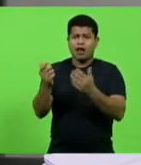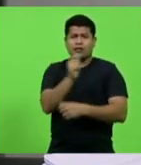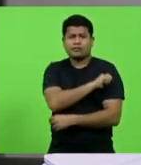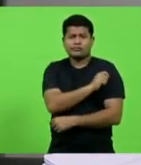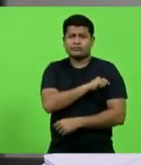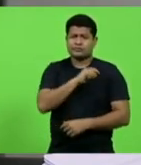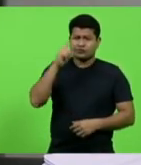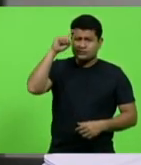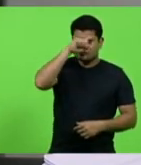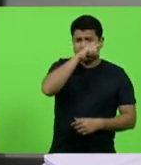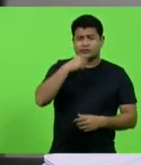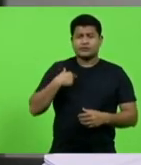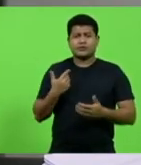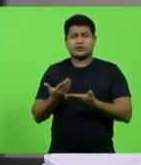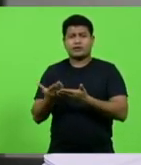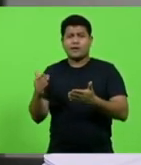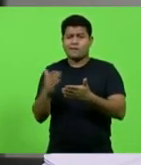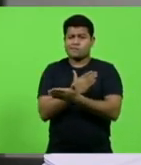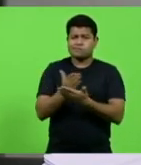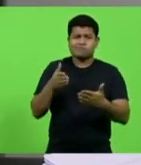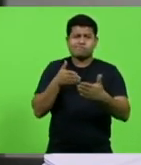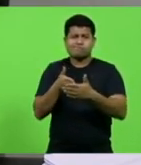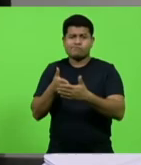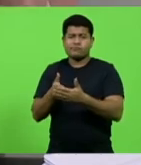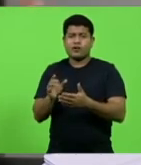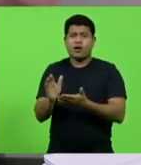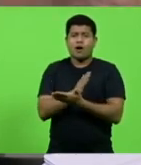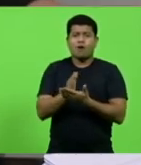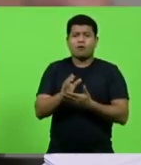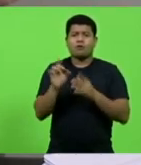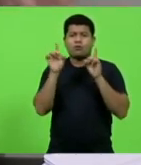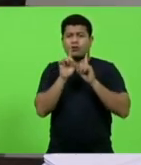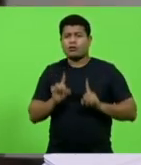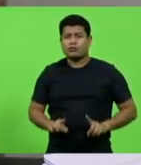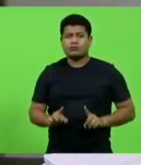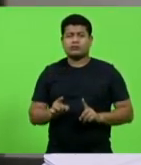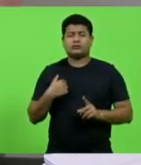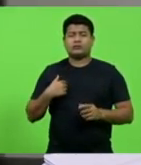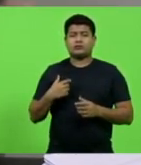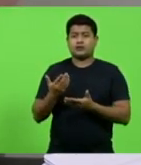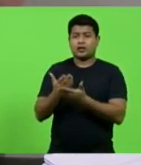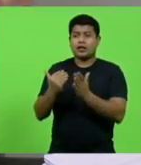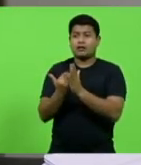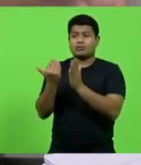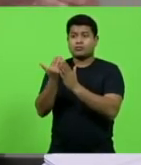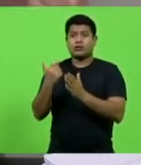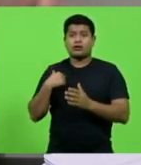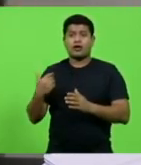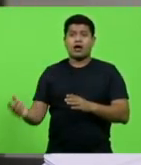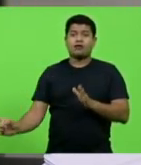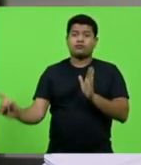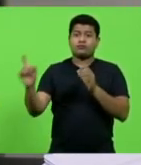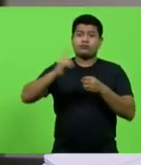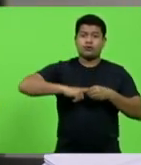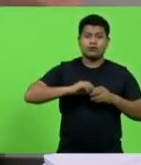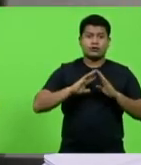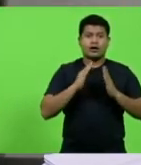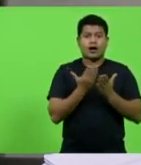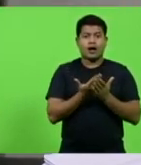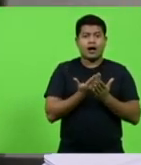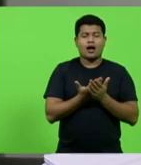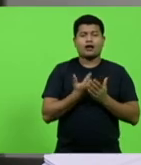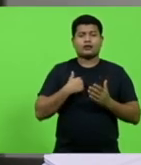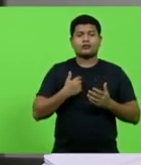aprendendo com outros que têm mais dificuldade, chegando em casa e contando para mim que tem aluno que tem o